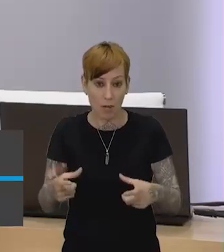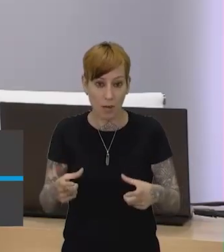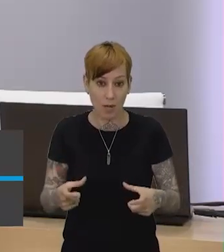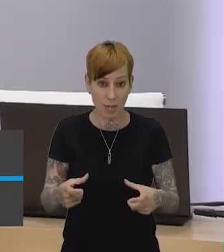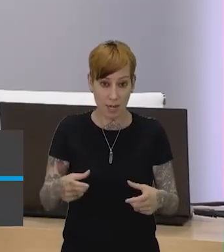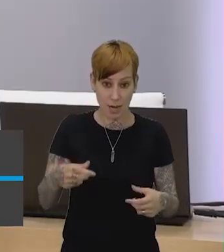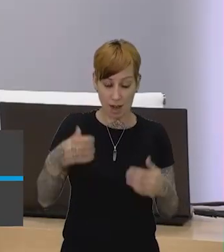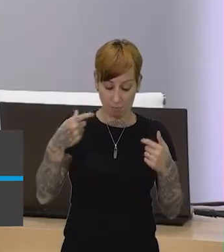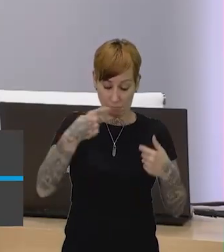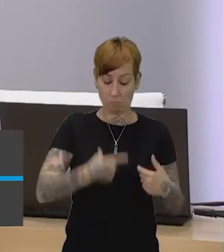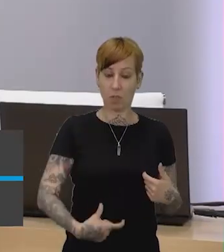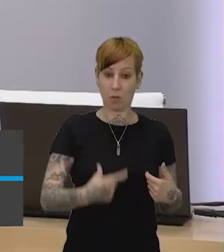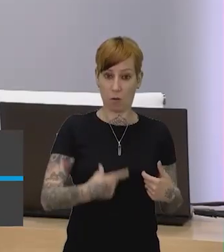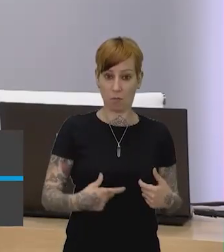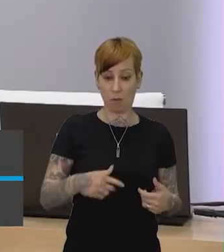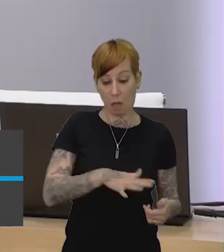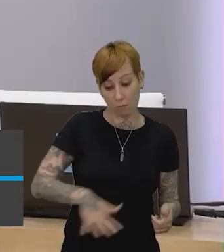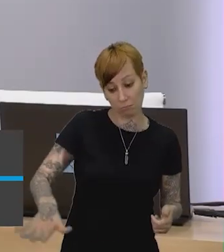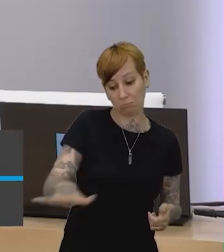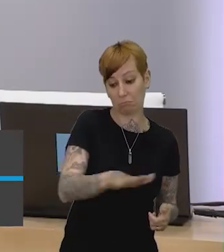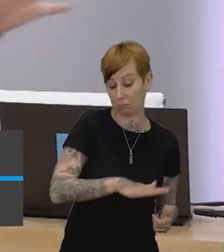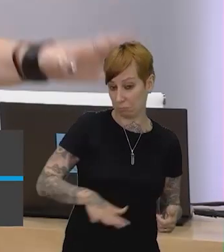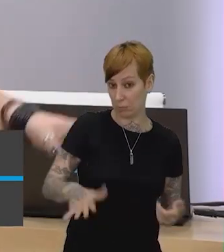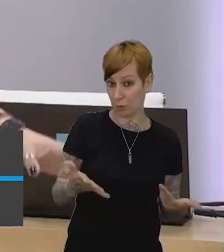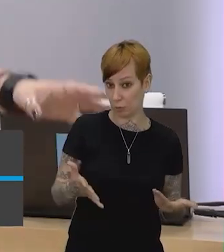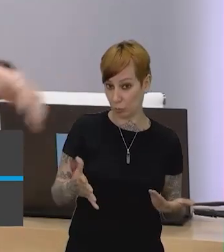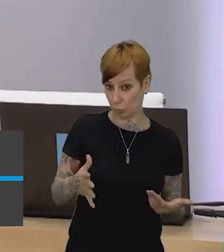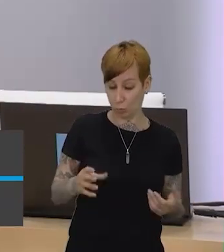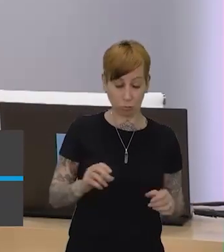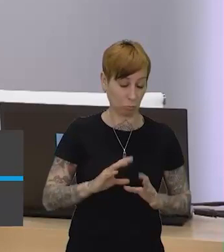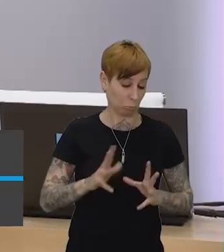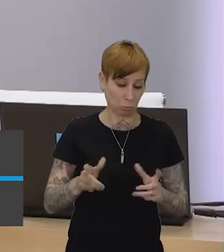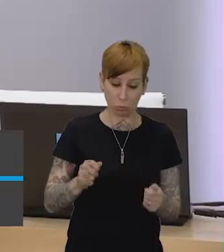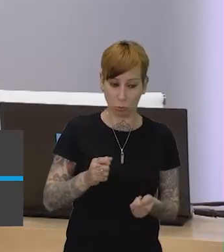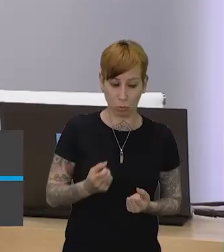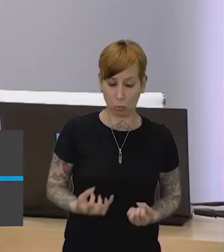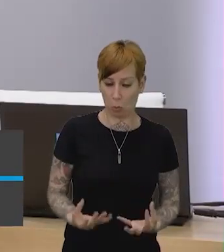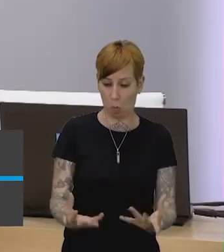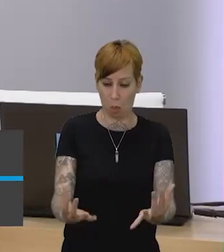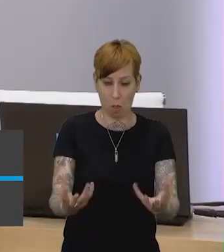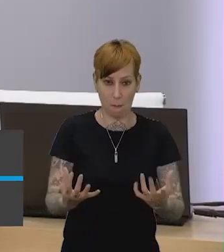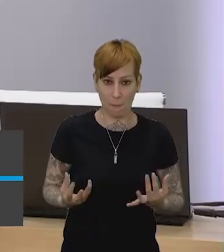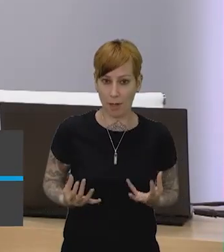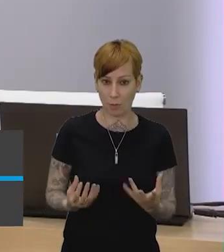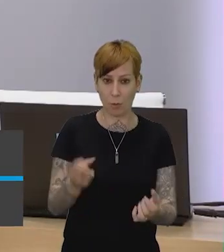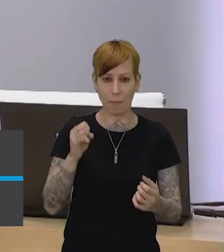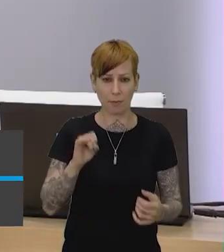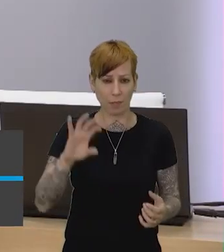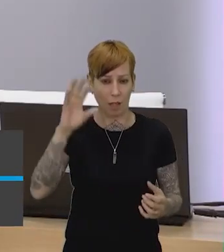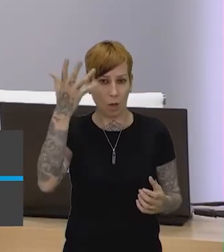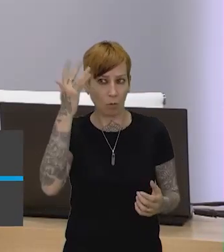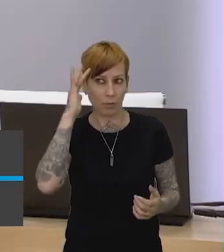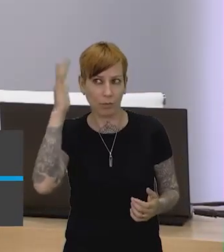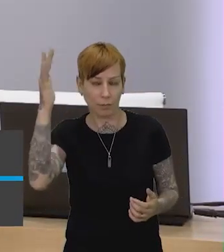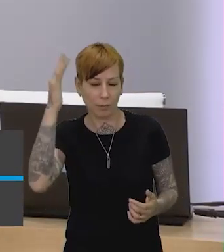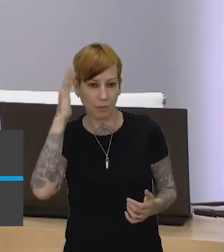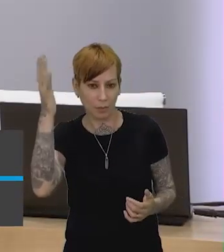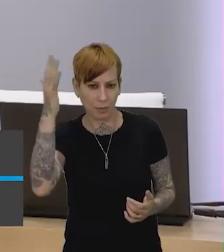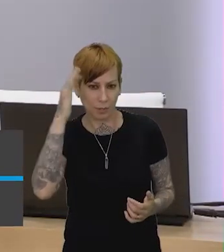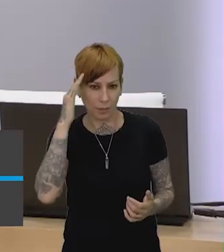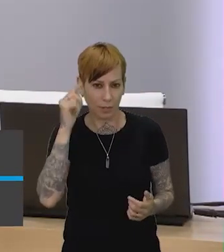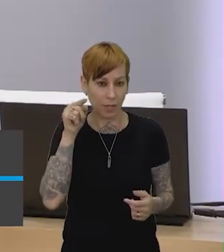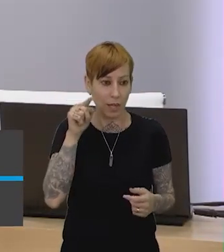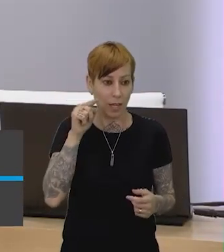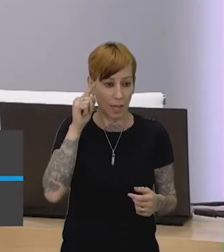onde eu tô, é um território, certo? Tudo mato. Só que o que acontece? Quando a gente vai falar sobre a teoria do Milton Santos, ele